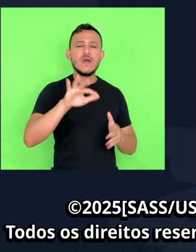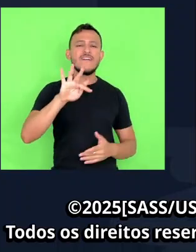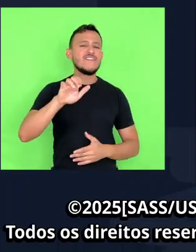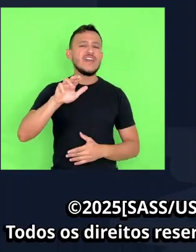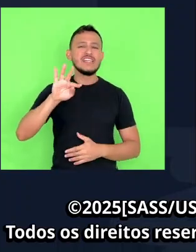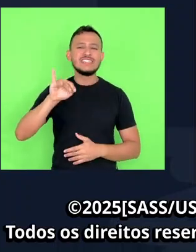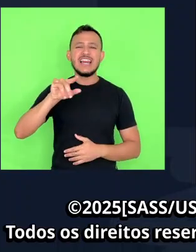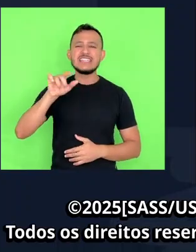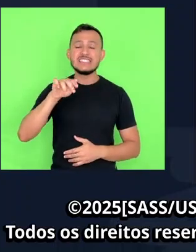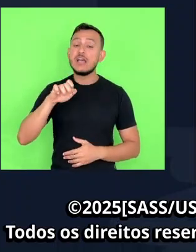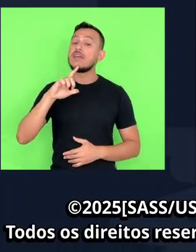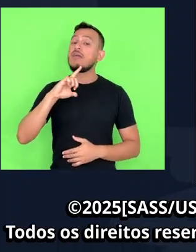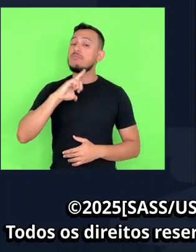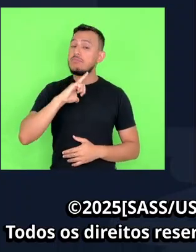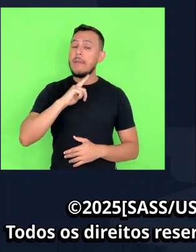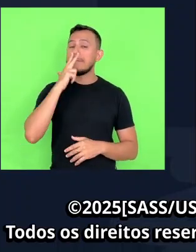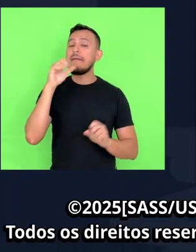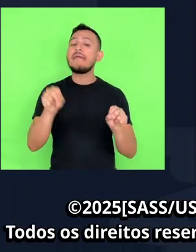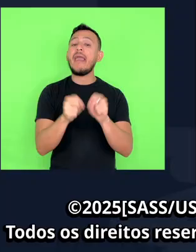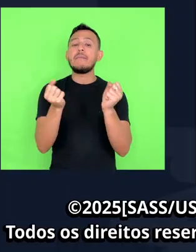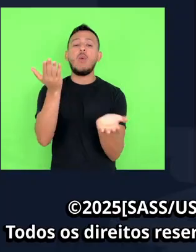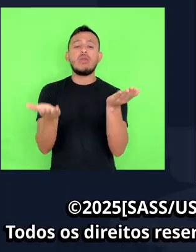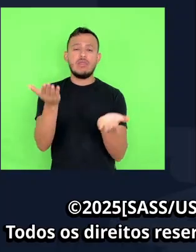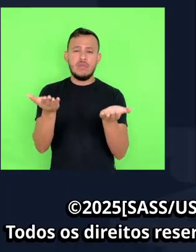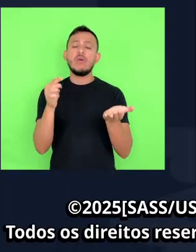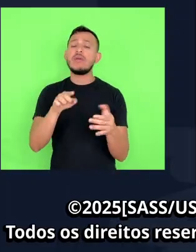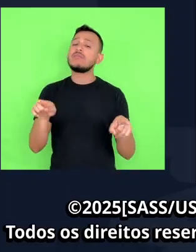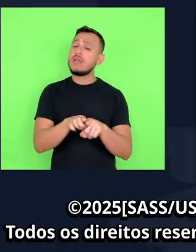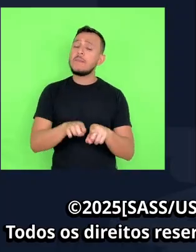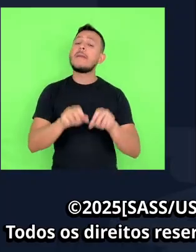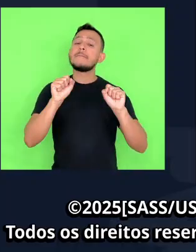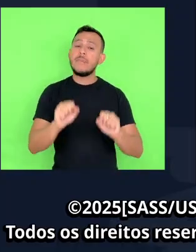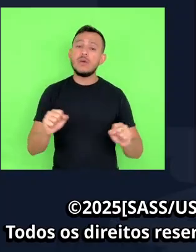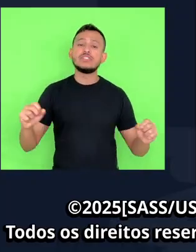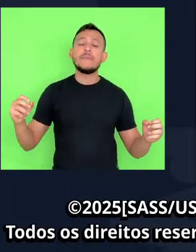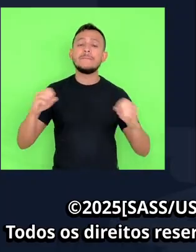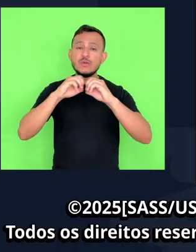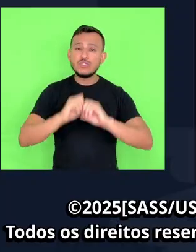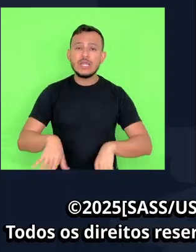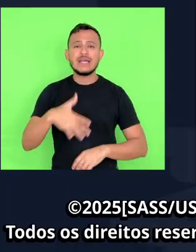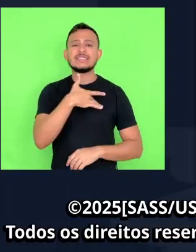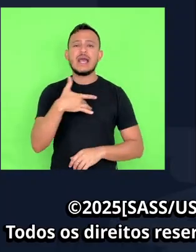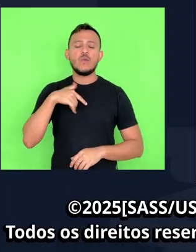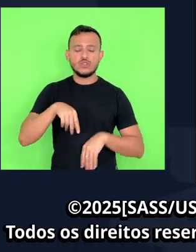equilíbrio. E isso tem consequências também para a saúde do solo e